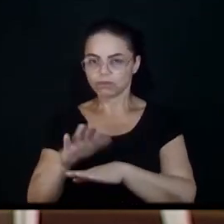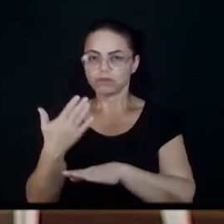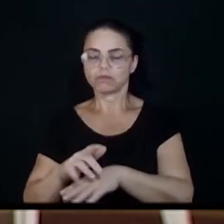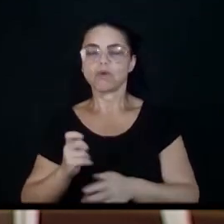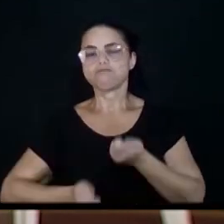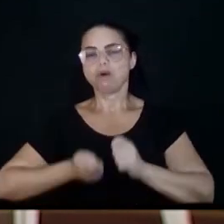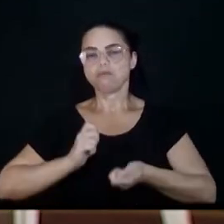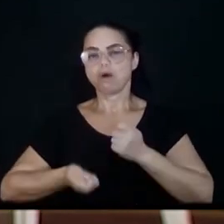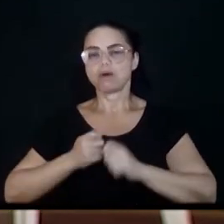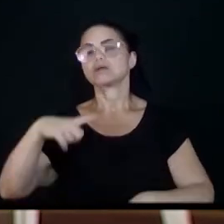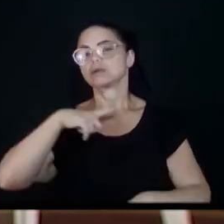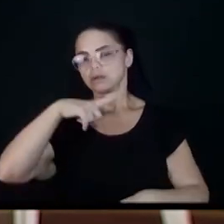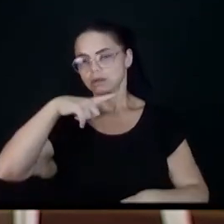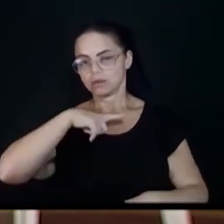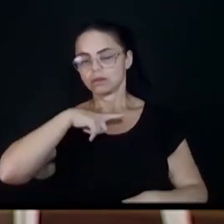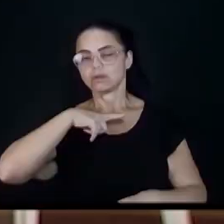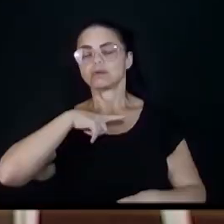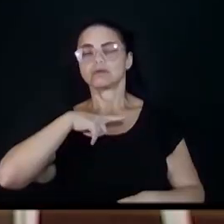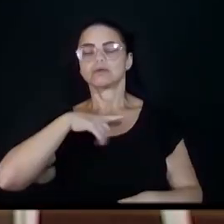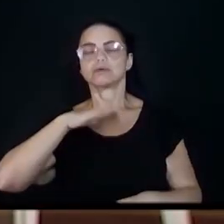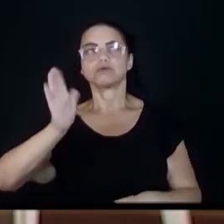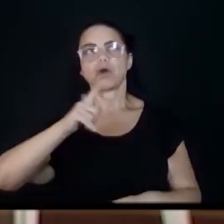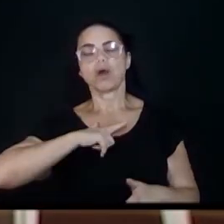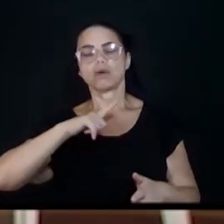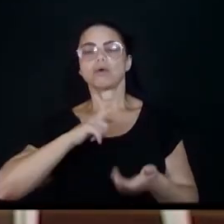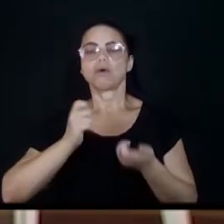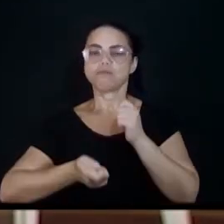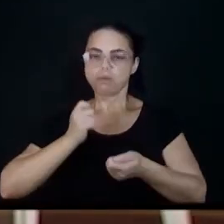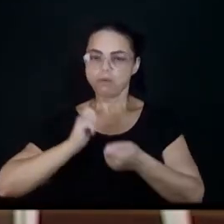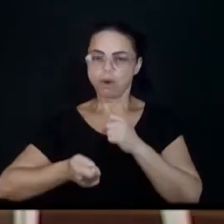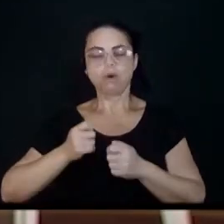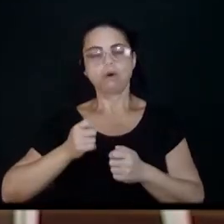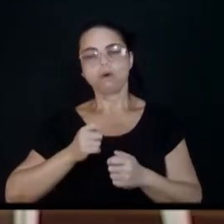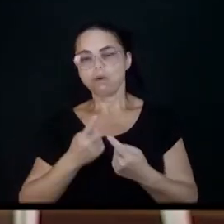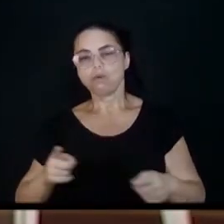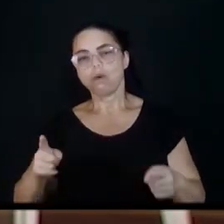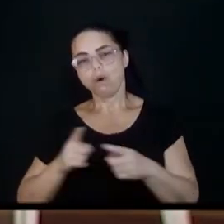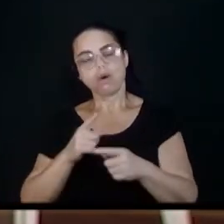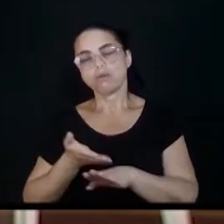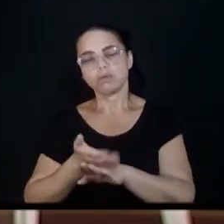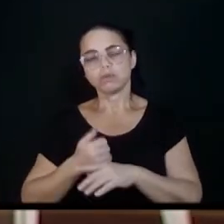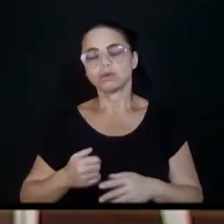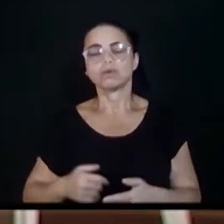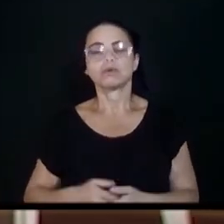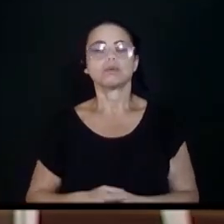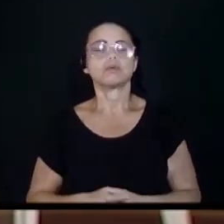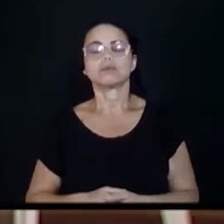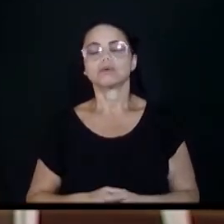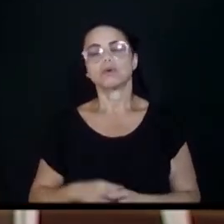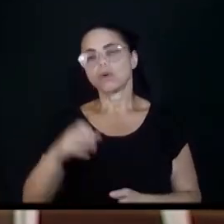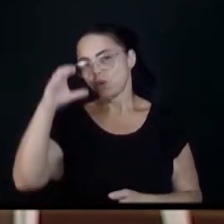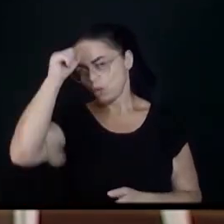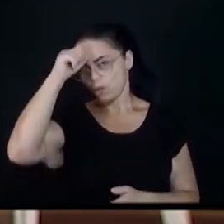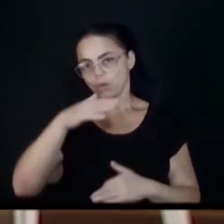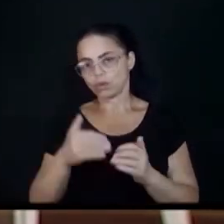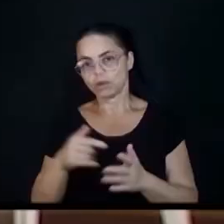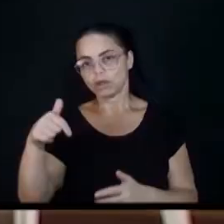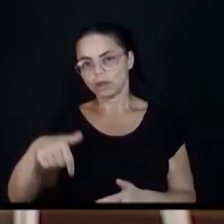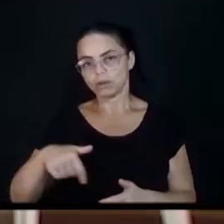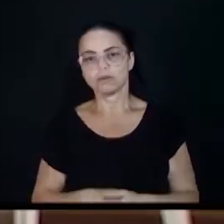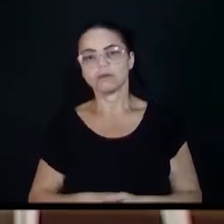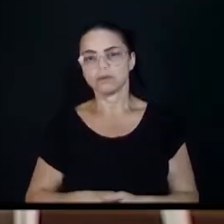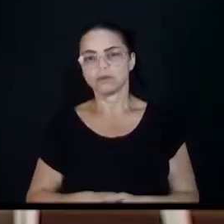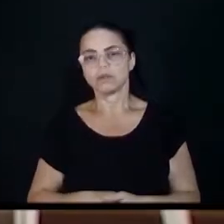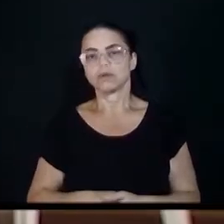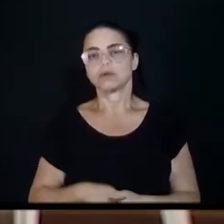tinha tocado algum outro instrumento antes ou aprendeu tudo aqui? Não, o Williams foi